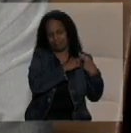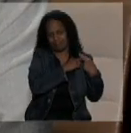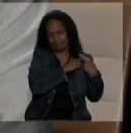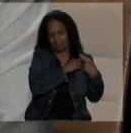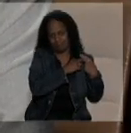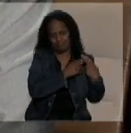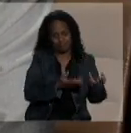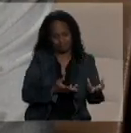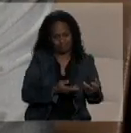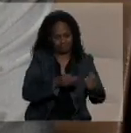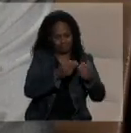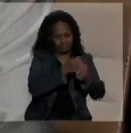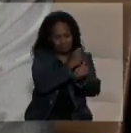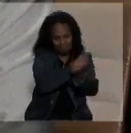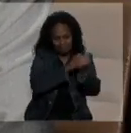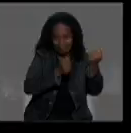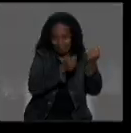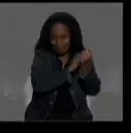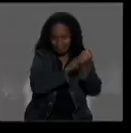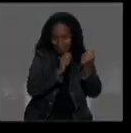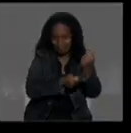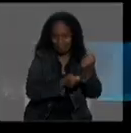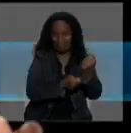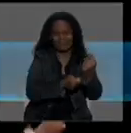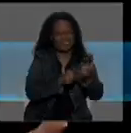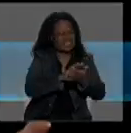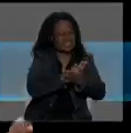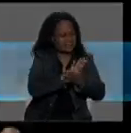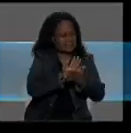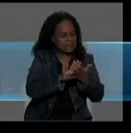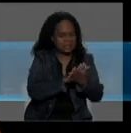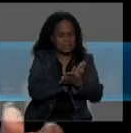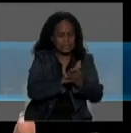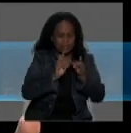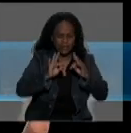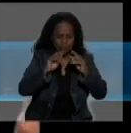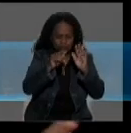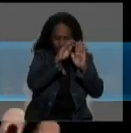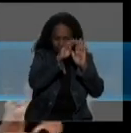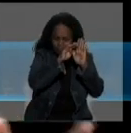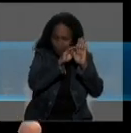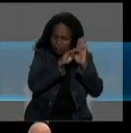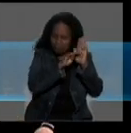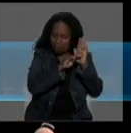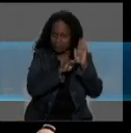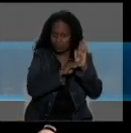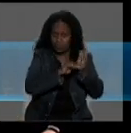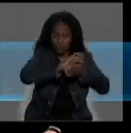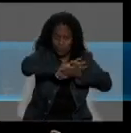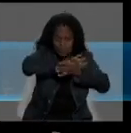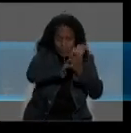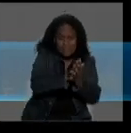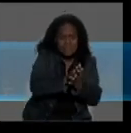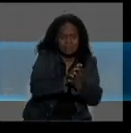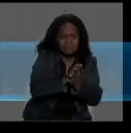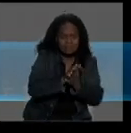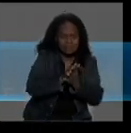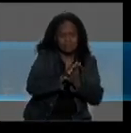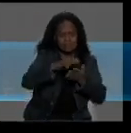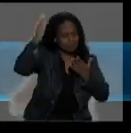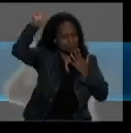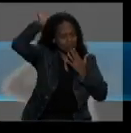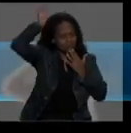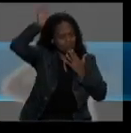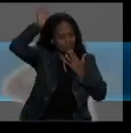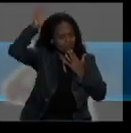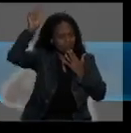escravidão. Então, escravidão, genocídio do indígena, quer dizer, tem toda uma estrutura aqui de extermínio do